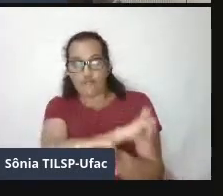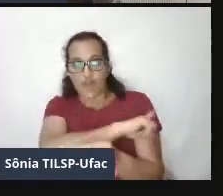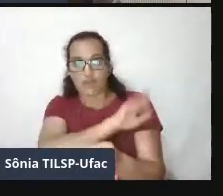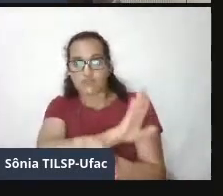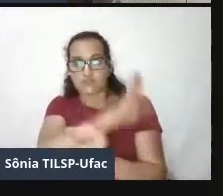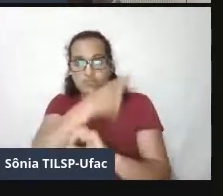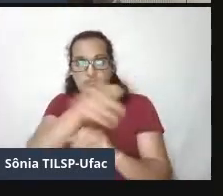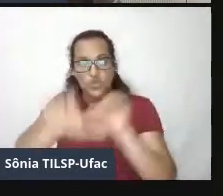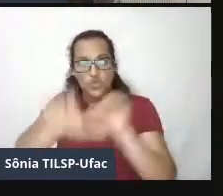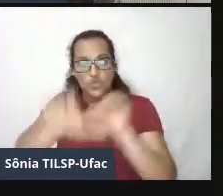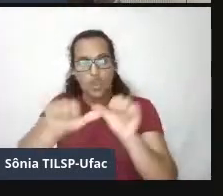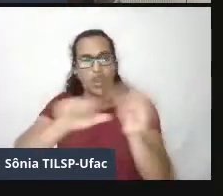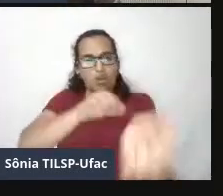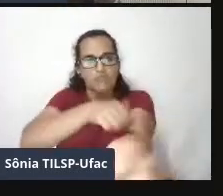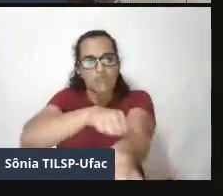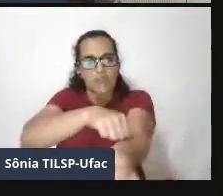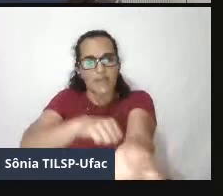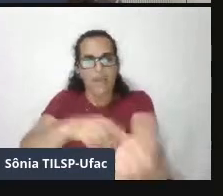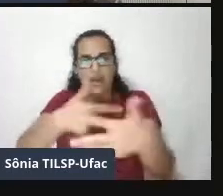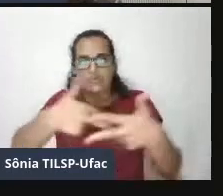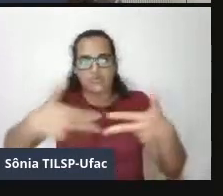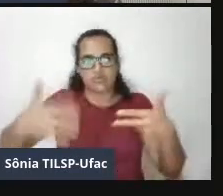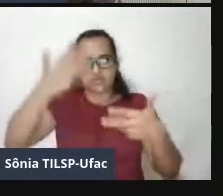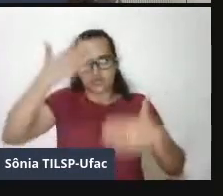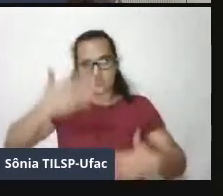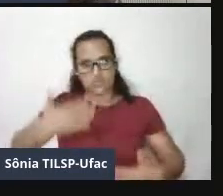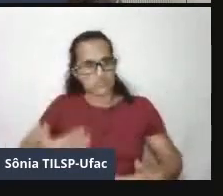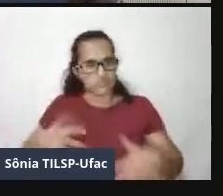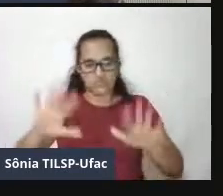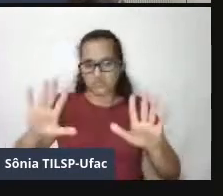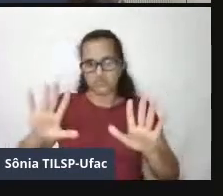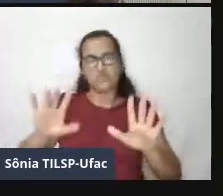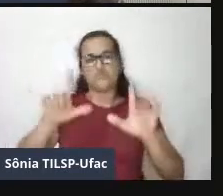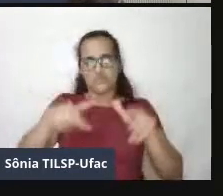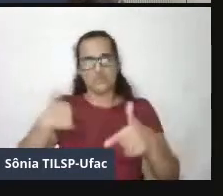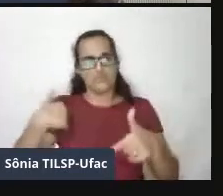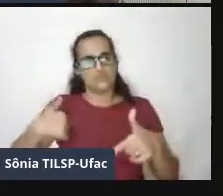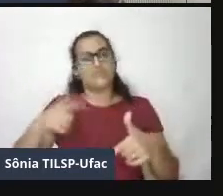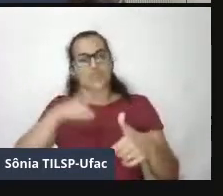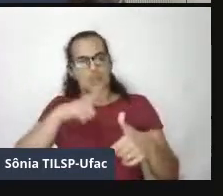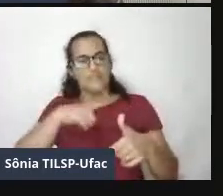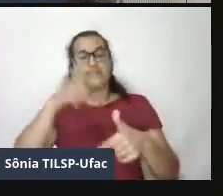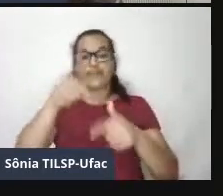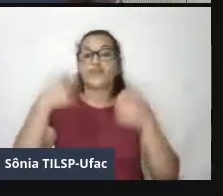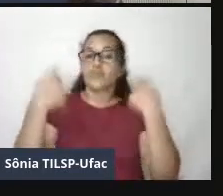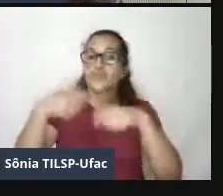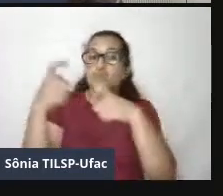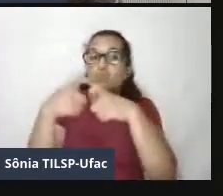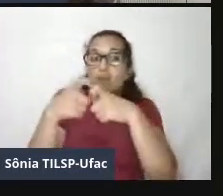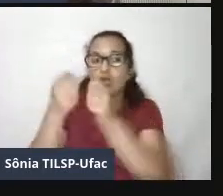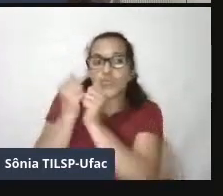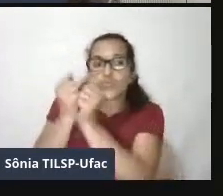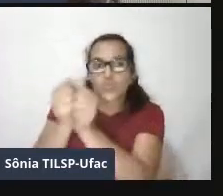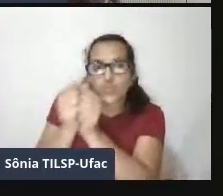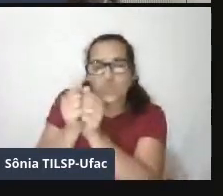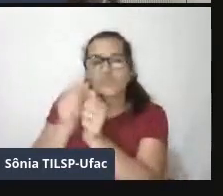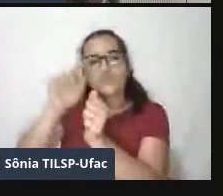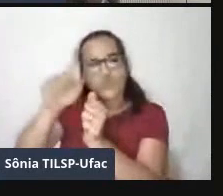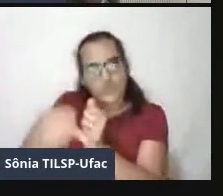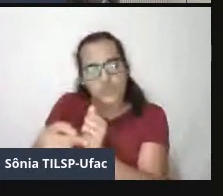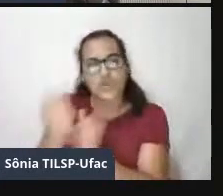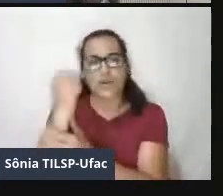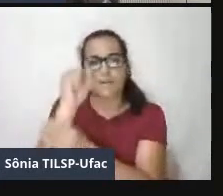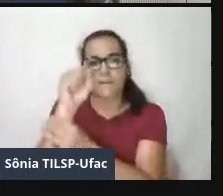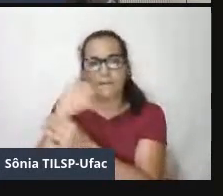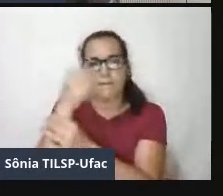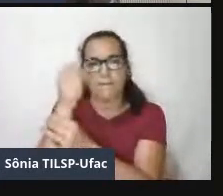troca de curativos de regiões estratégicas, como occipital e sacra. E eu preciso de um médico que confie na minha terapêutica e ele se sinta seguro e diga, não,